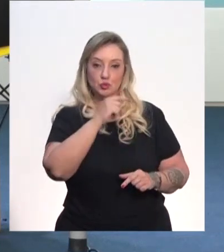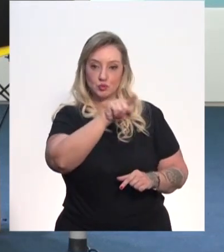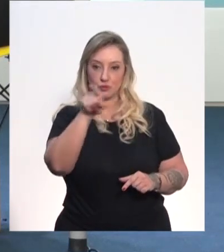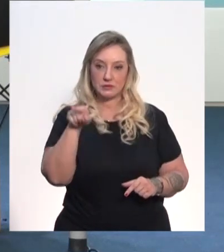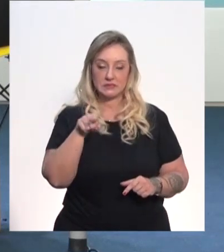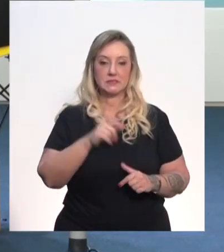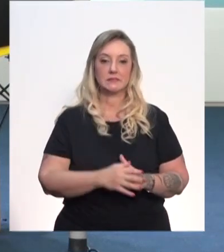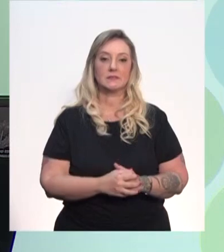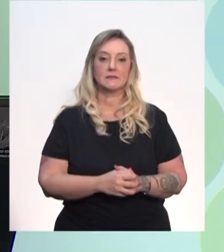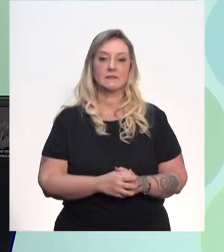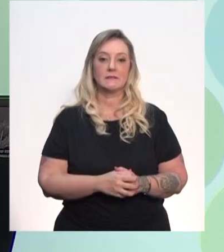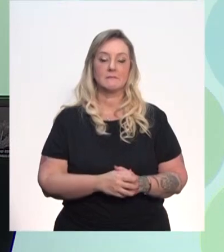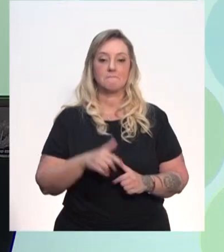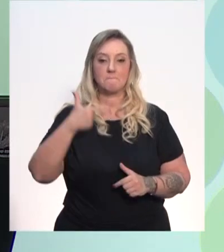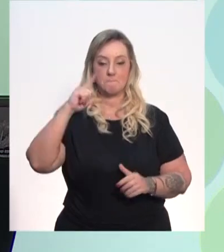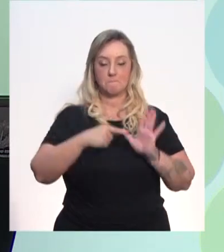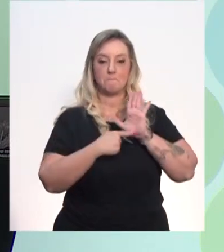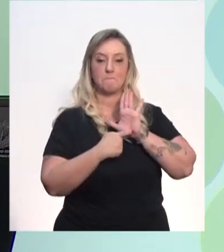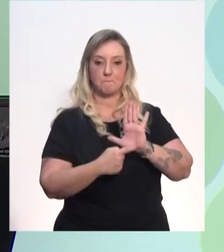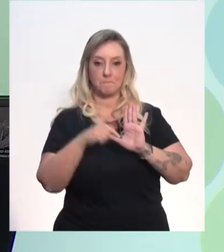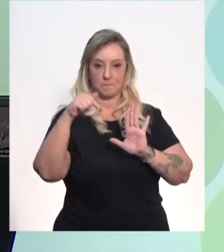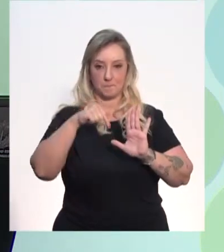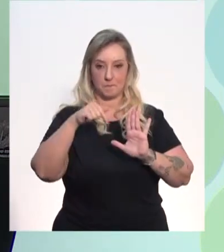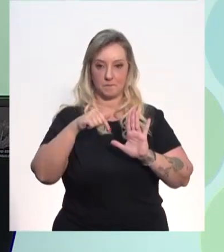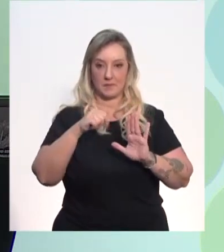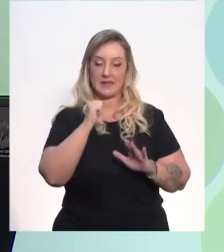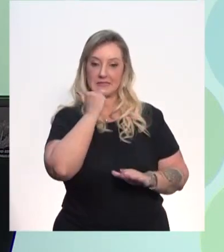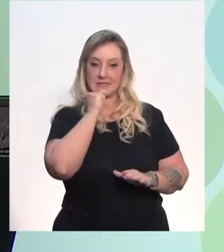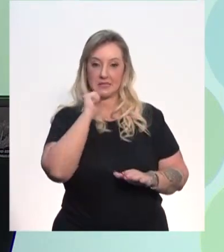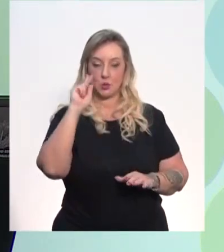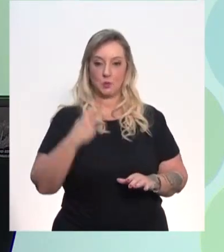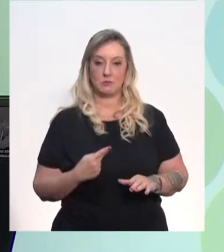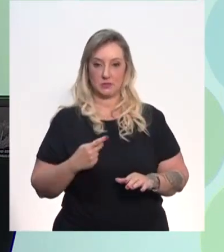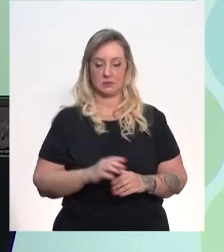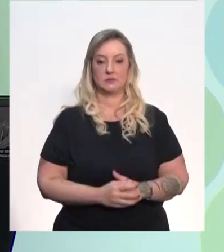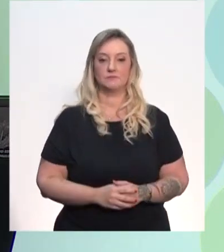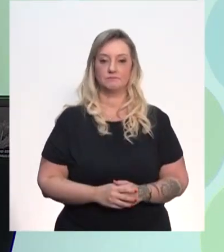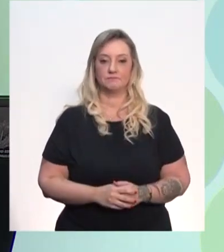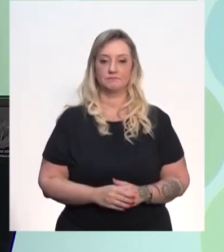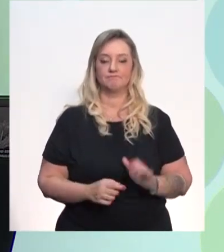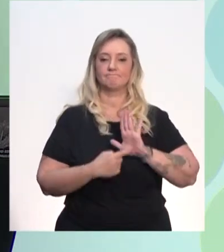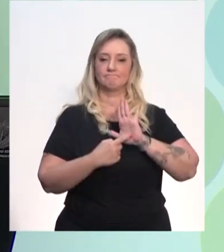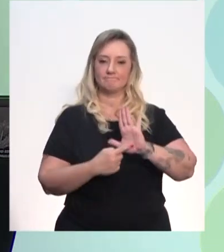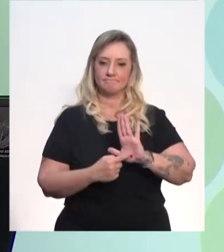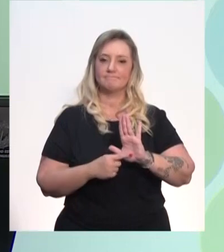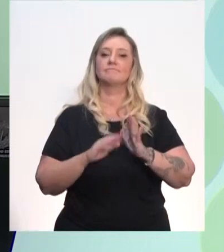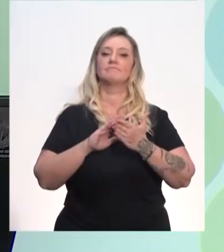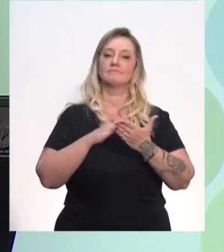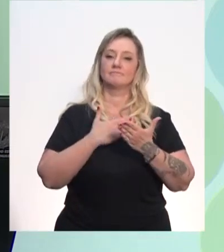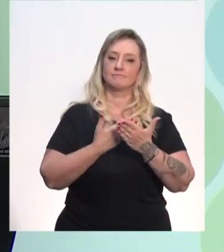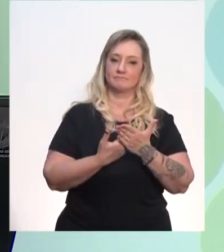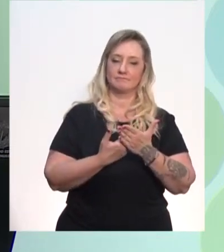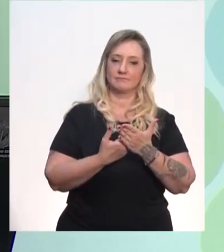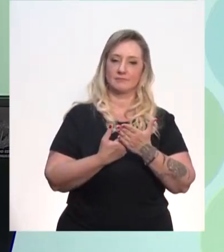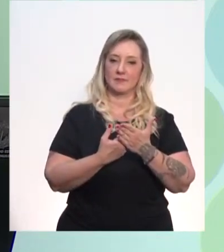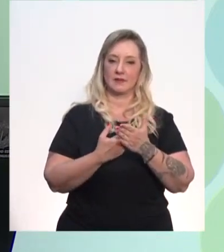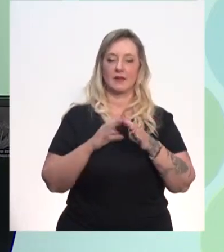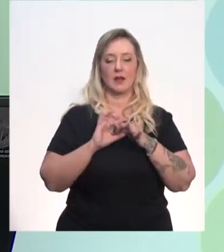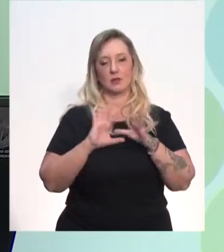quem quiser é acessar a página 4, no final do terceiro item, que é o tópico